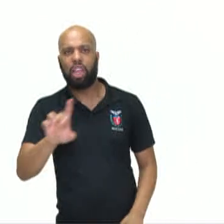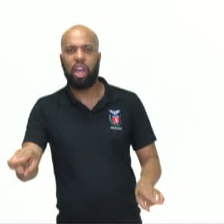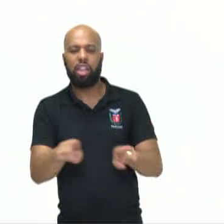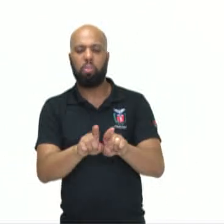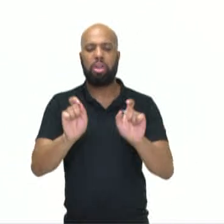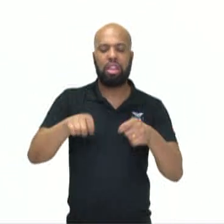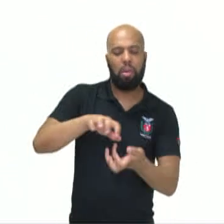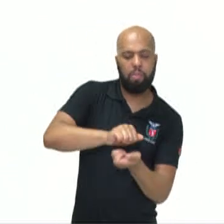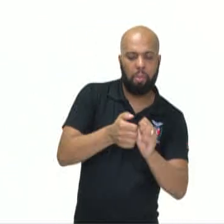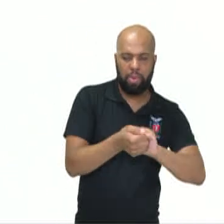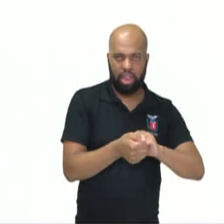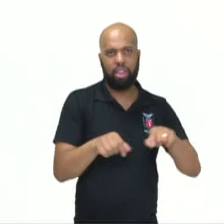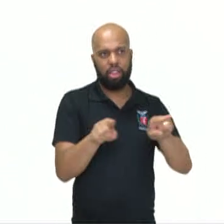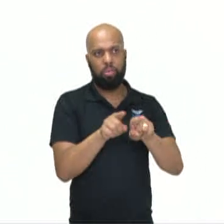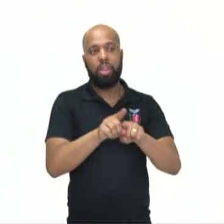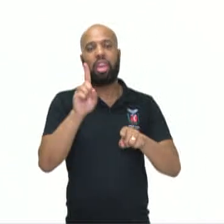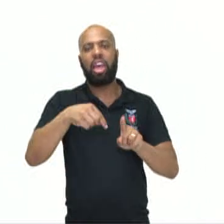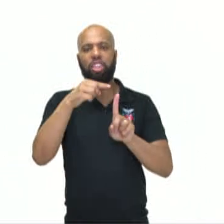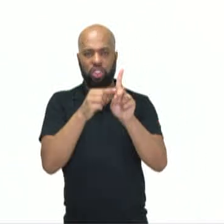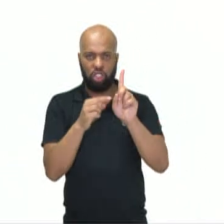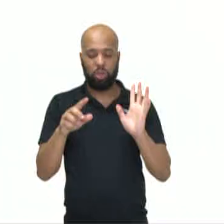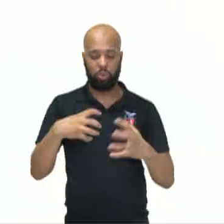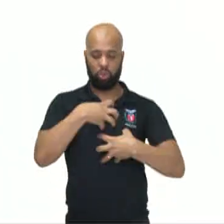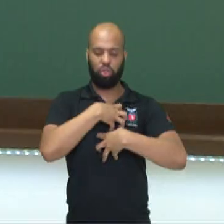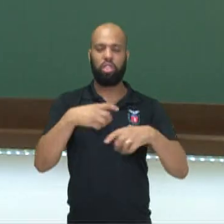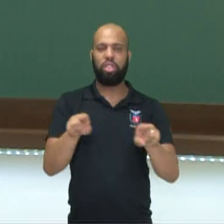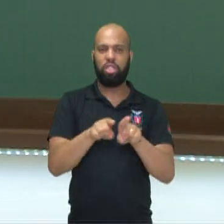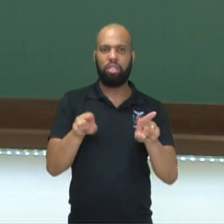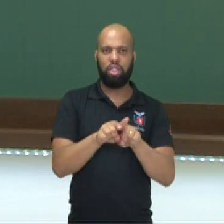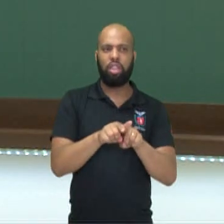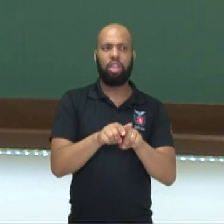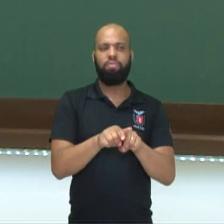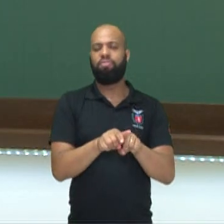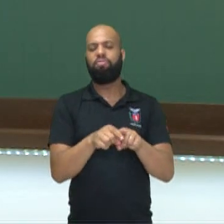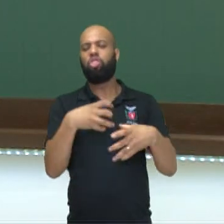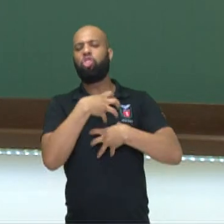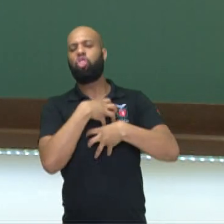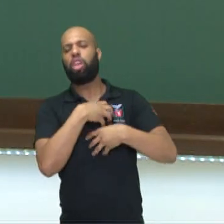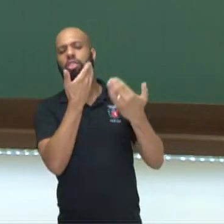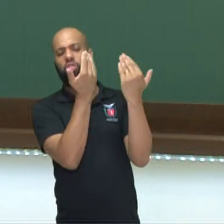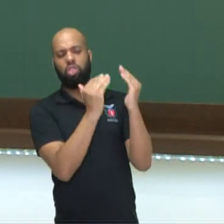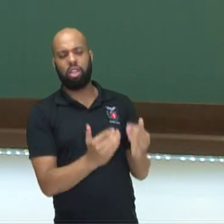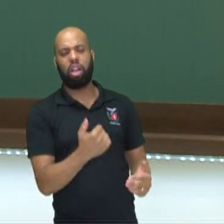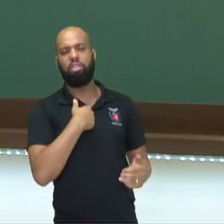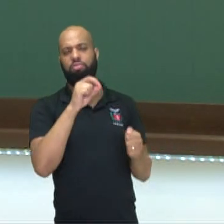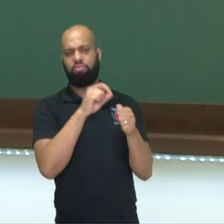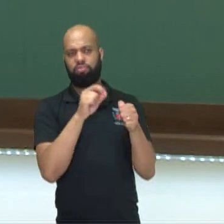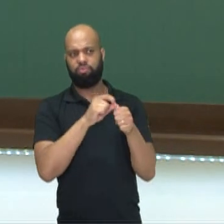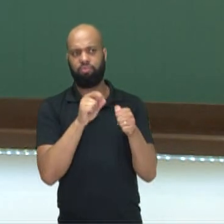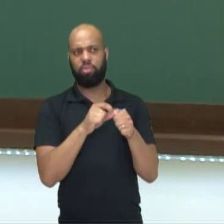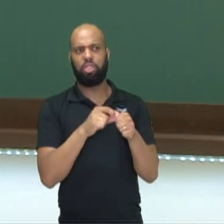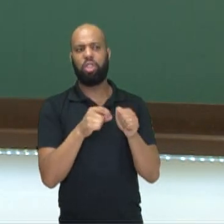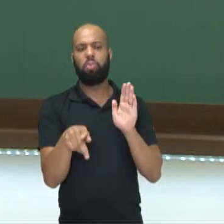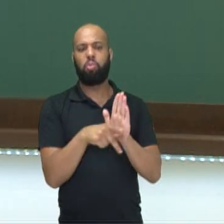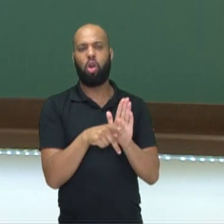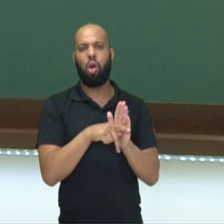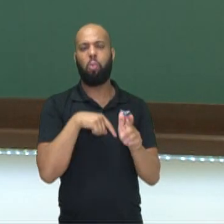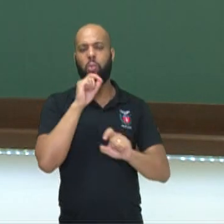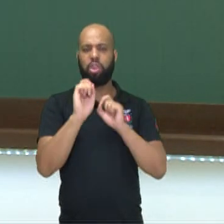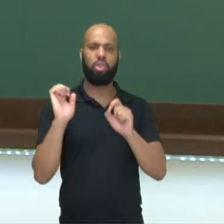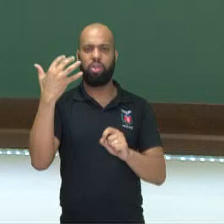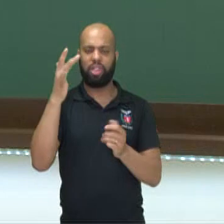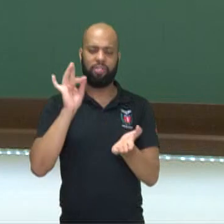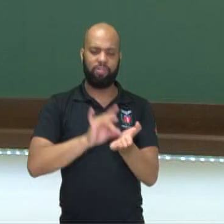a posteriori. Então, são tipos de formas de análises que eu faço da realidade